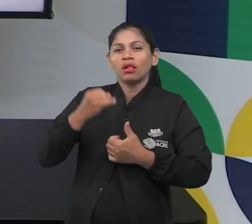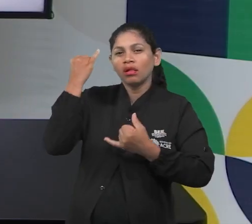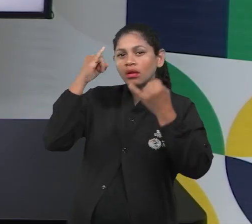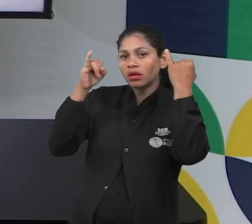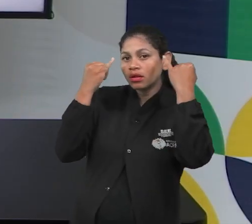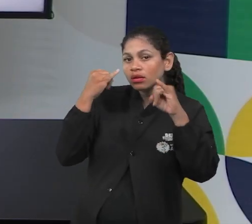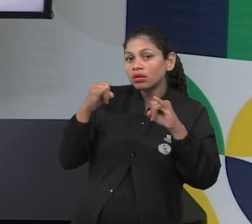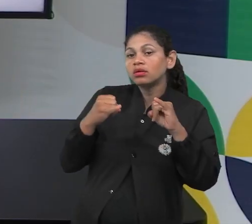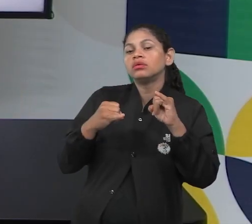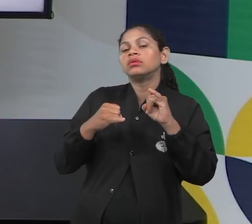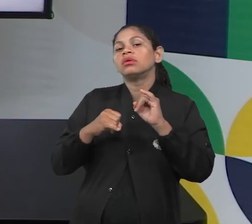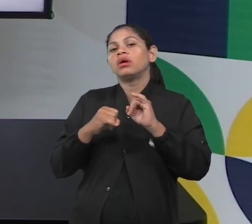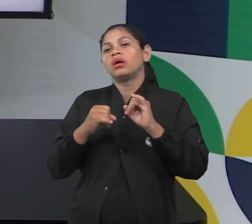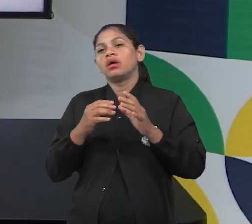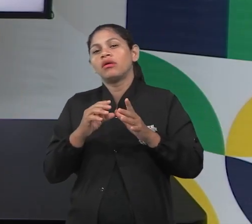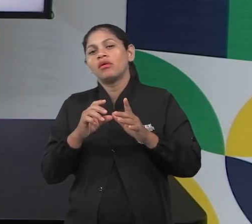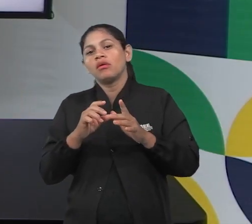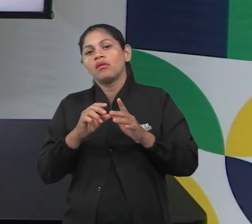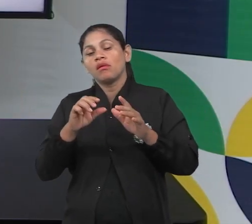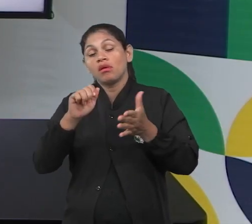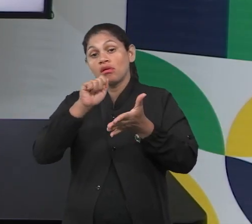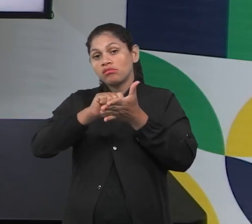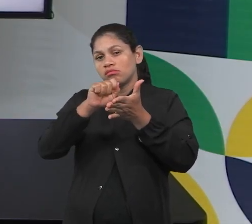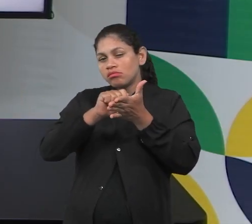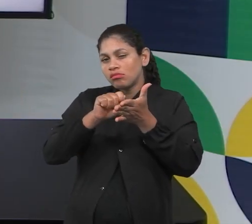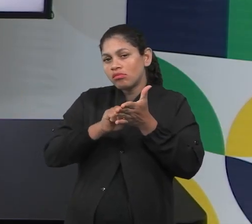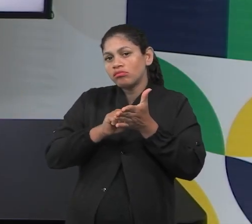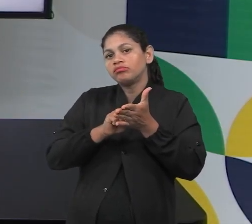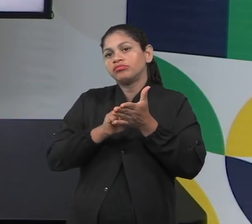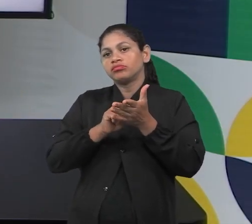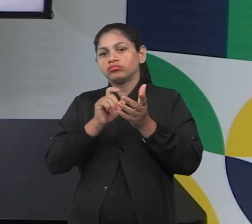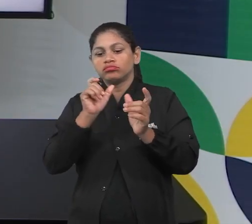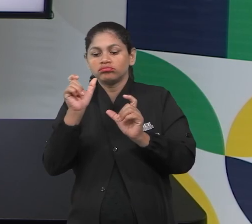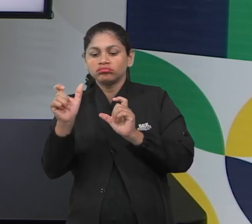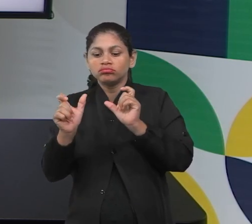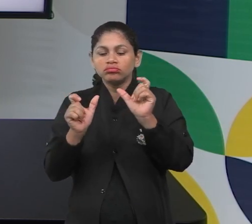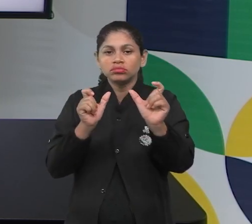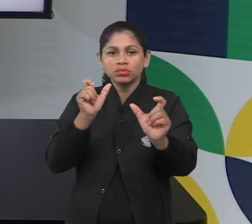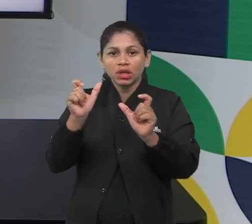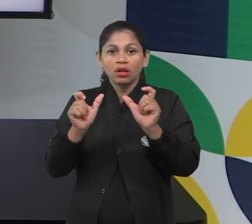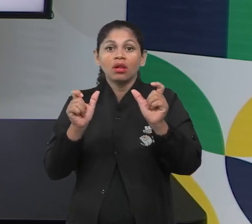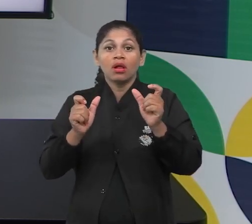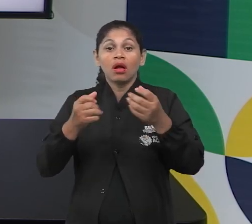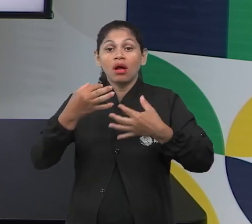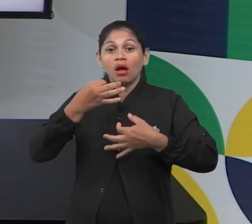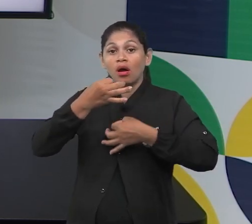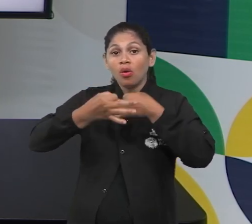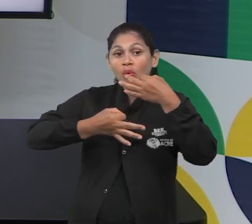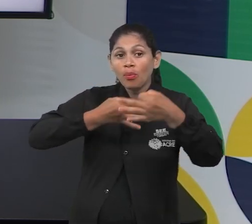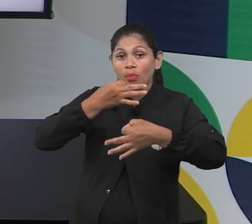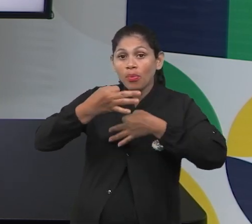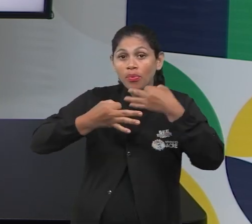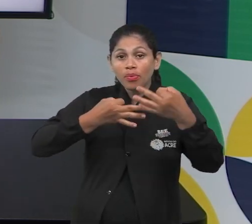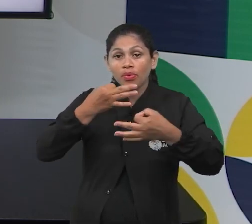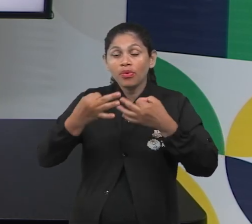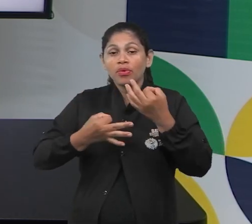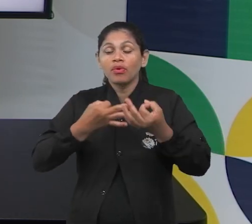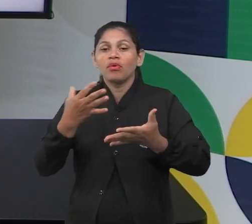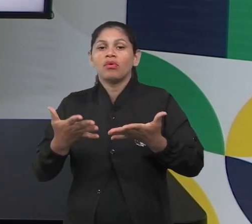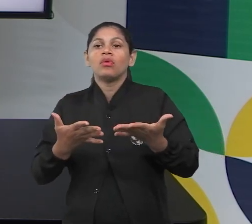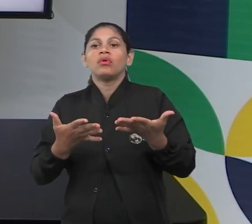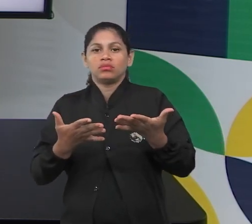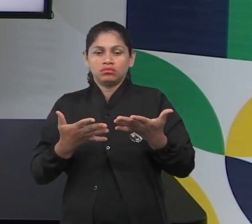é utilizar formas de falar, utilizar argumentos para poder discorrer